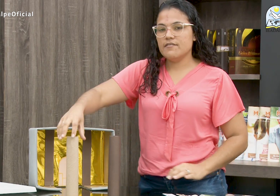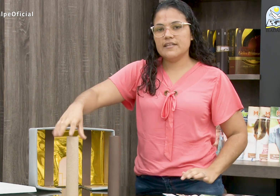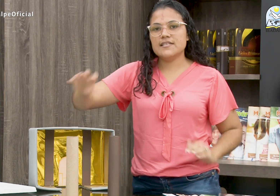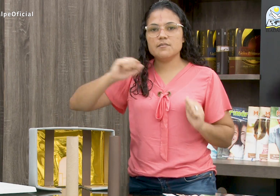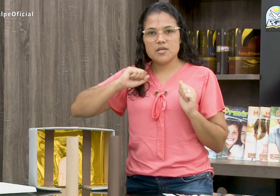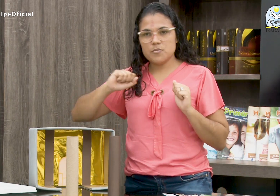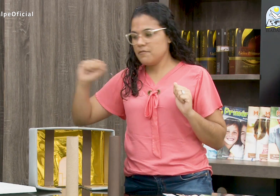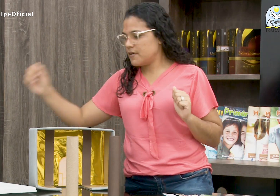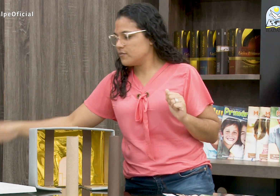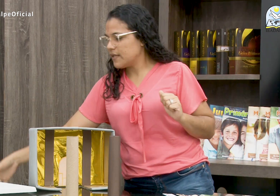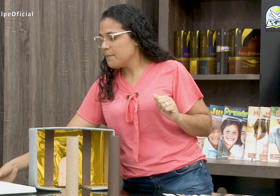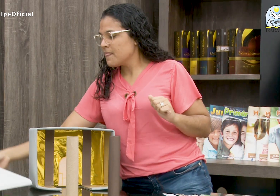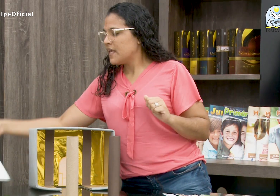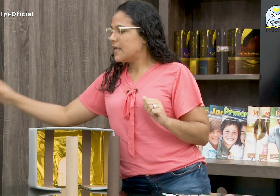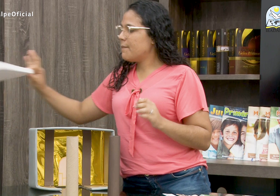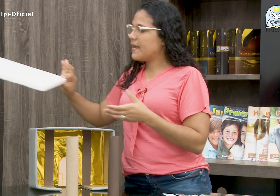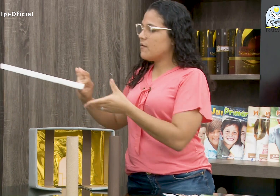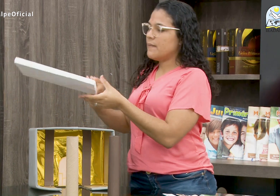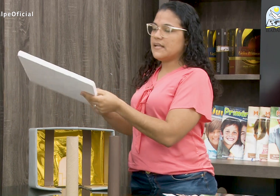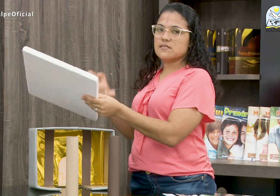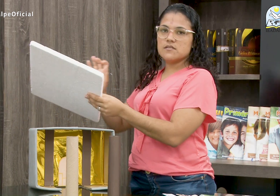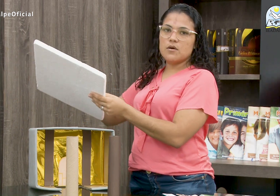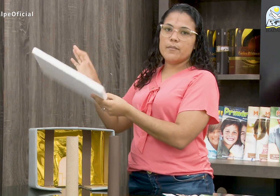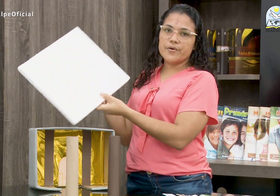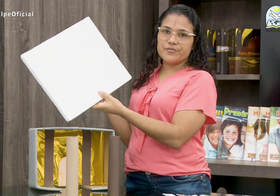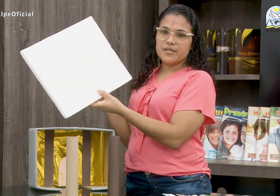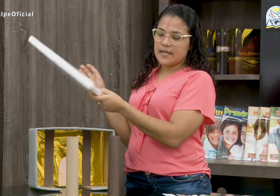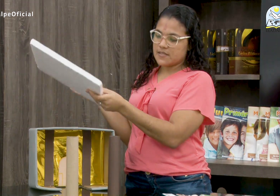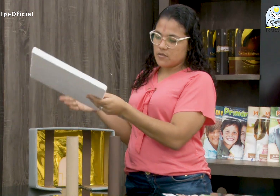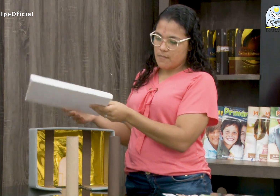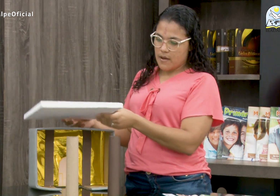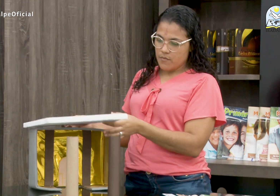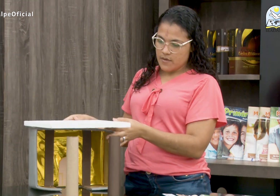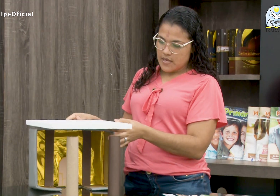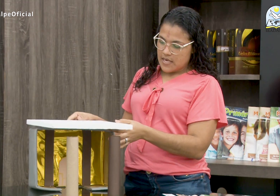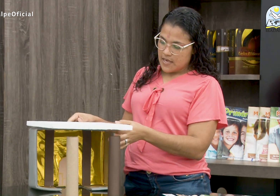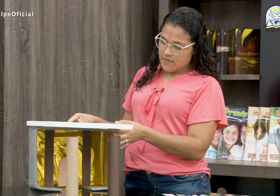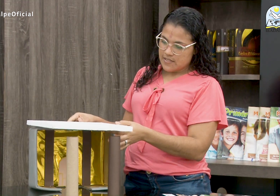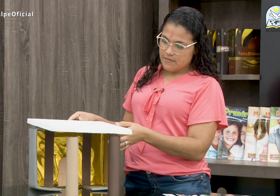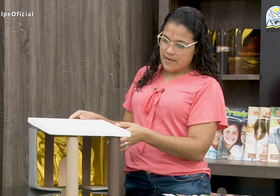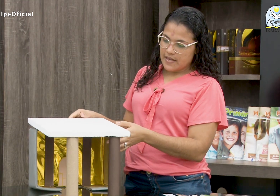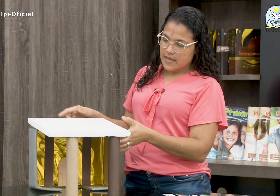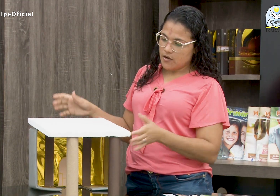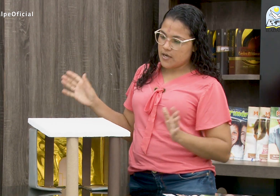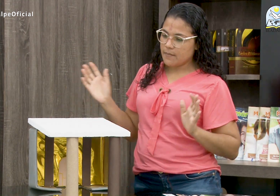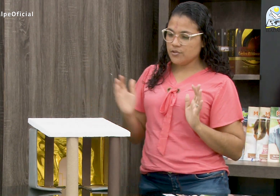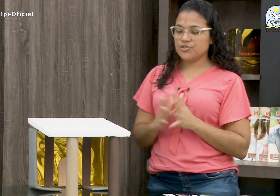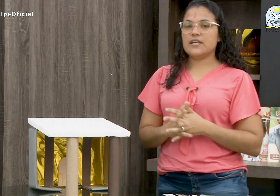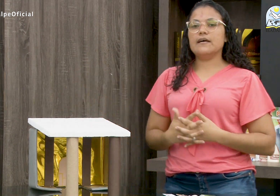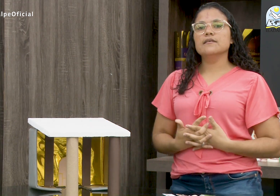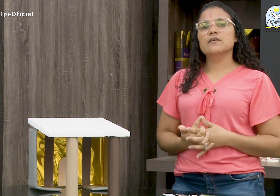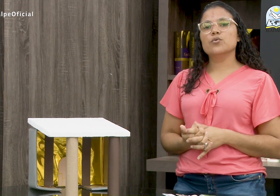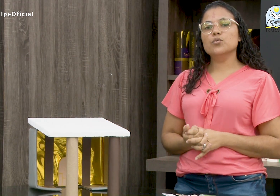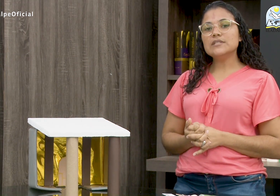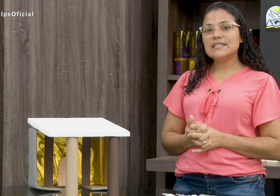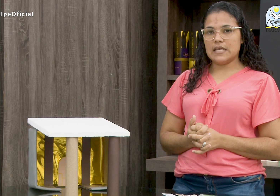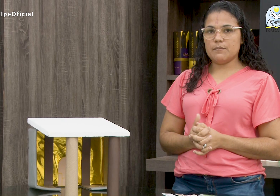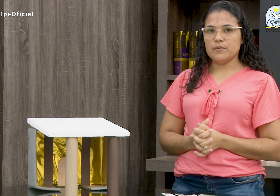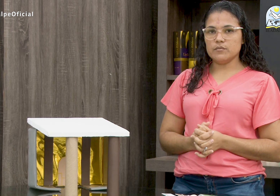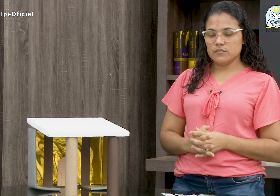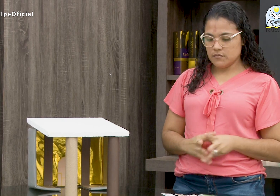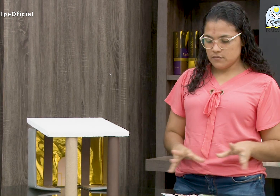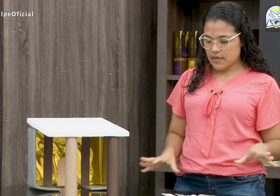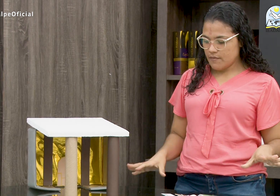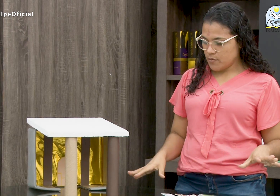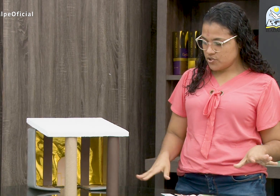cola e vai dar esse mesmo efeito, tá? E peguei um pedaço de isopor que eu tinha em casa normal. E você vai aqui agora mostrar o